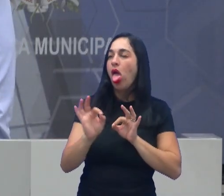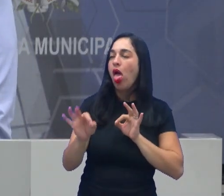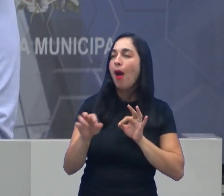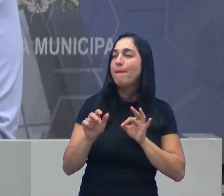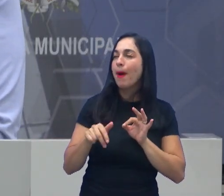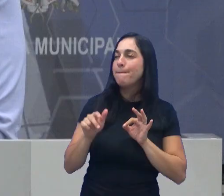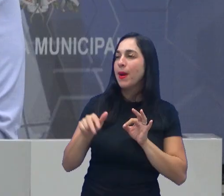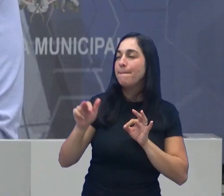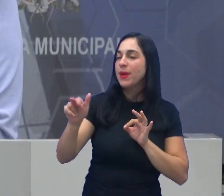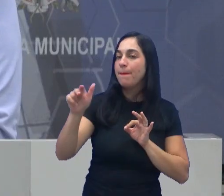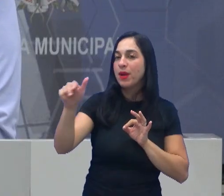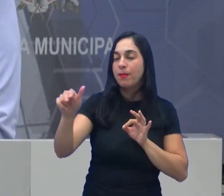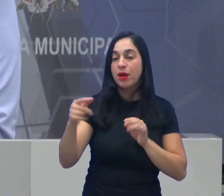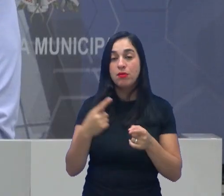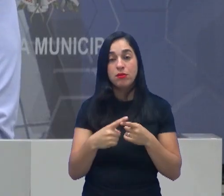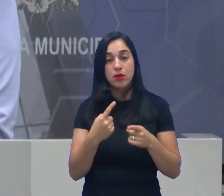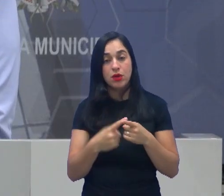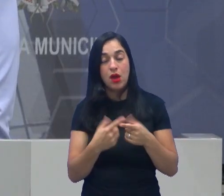retirado alguns horários